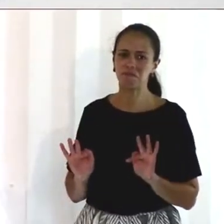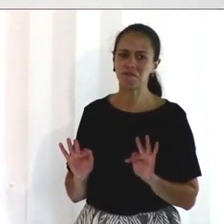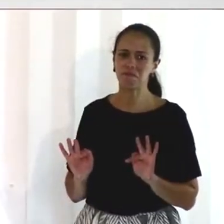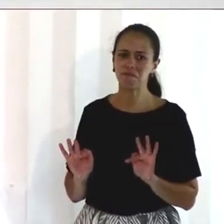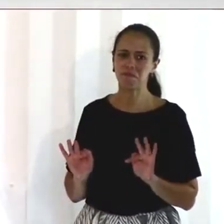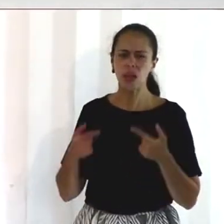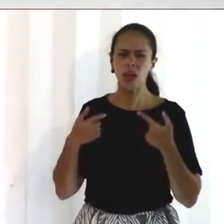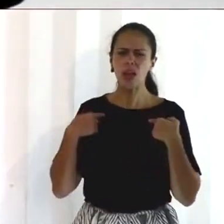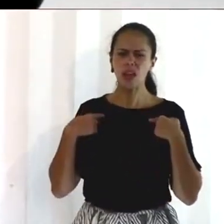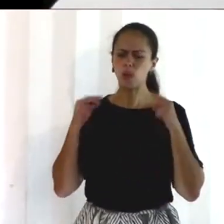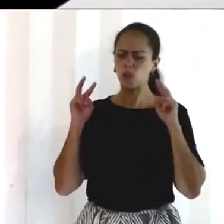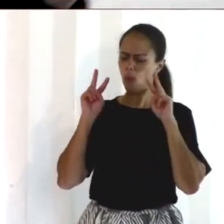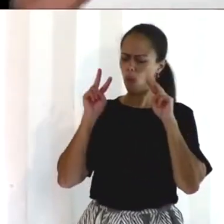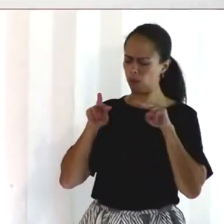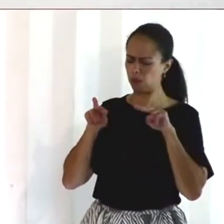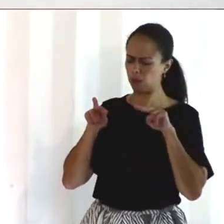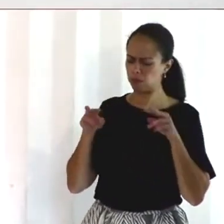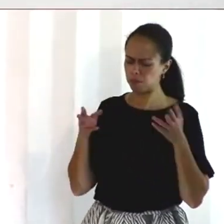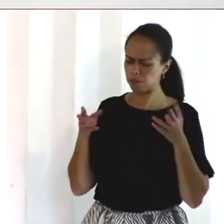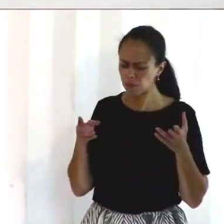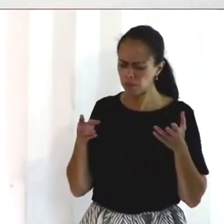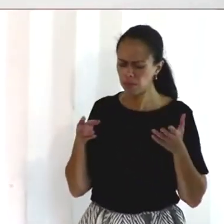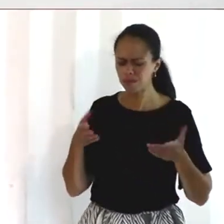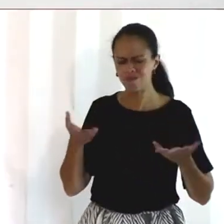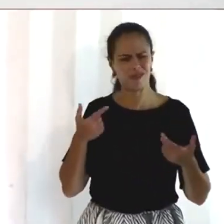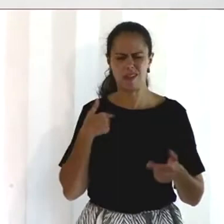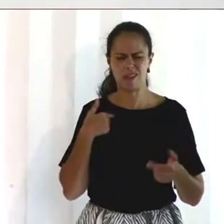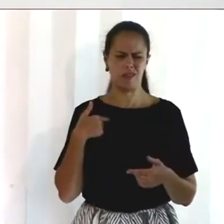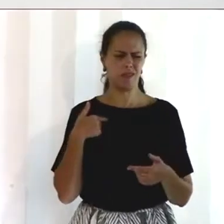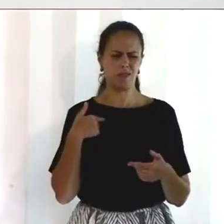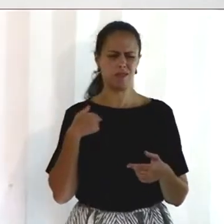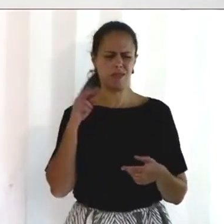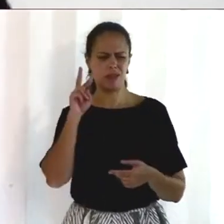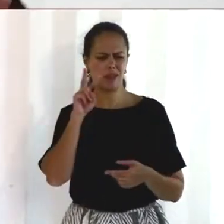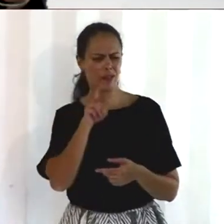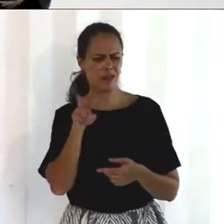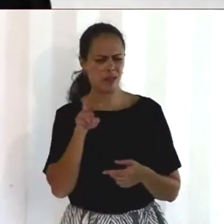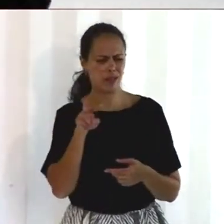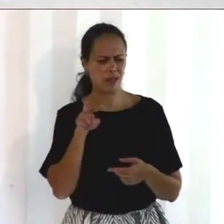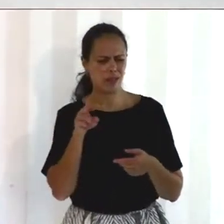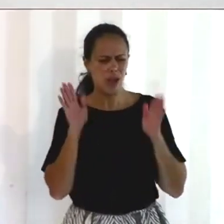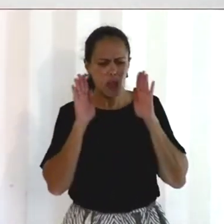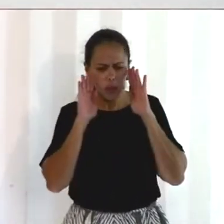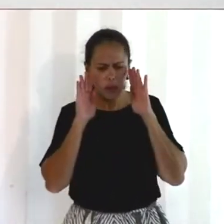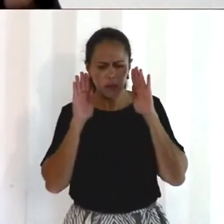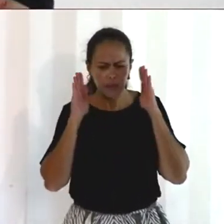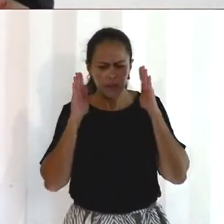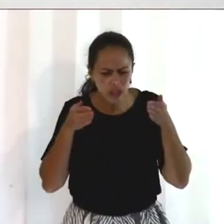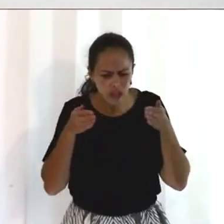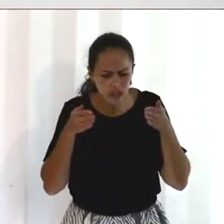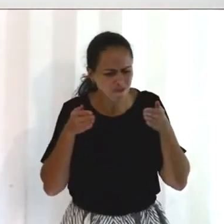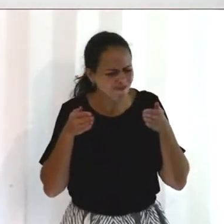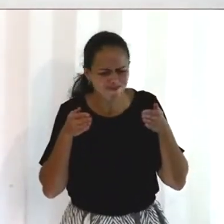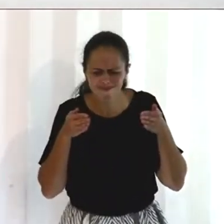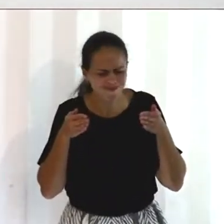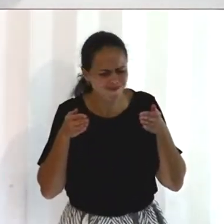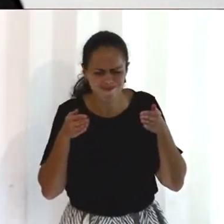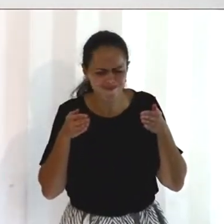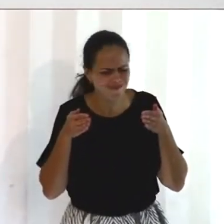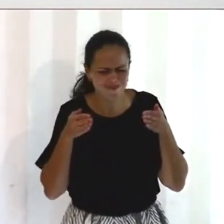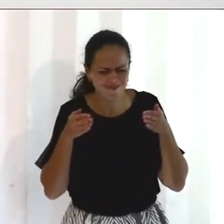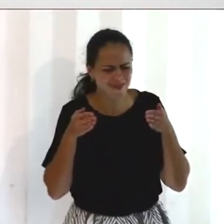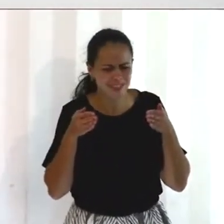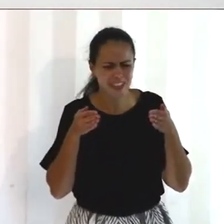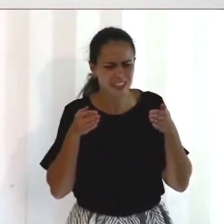de ver a minha cidade toda convertida ao Senhor Jesus Cristo. Eu gostaria de ver todos os meus alunos do seminário sendo ótimos